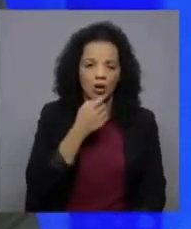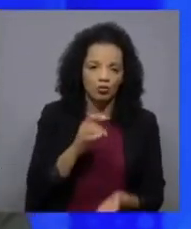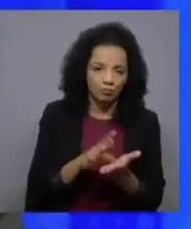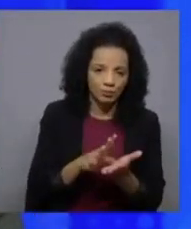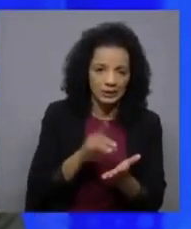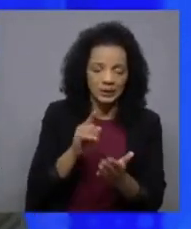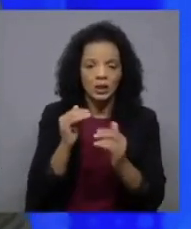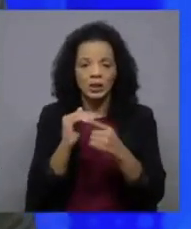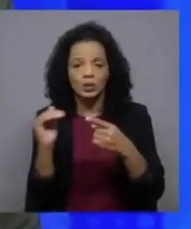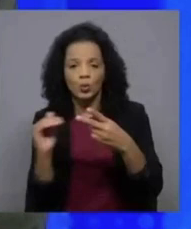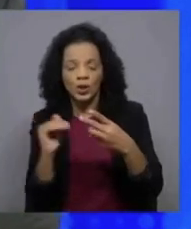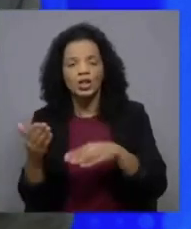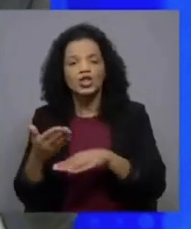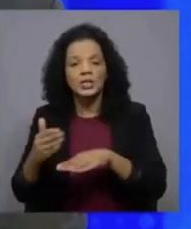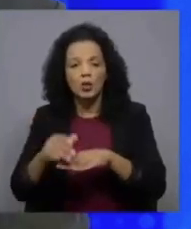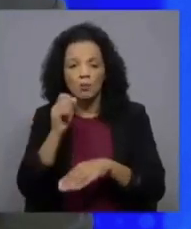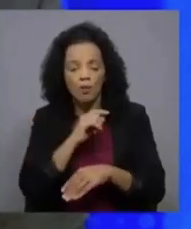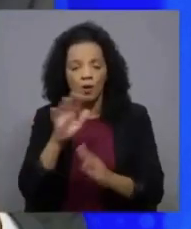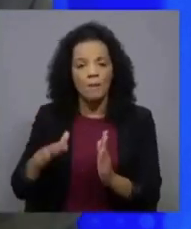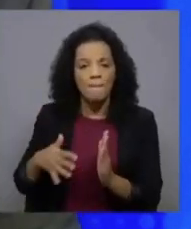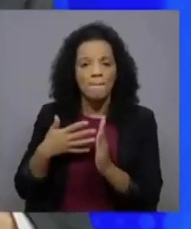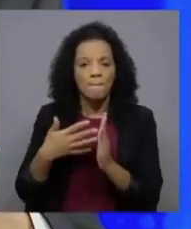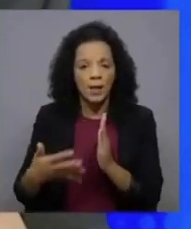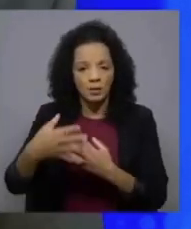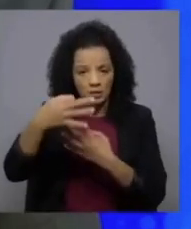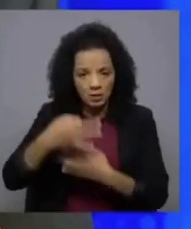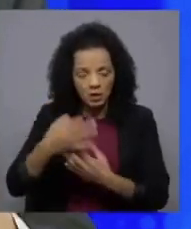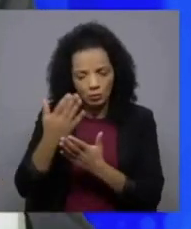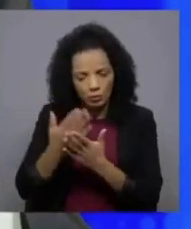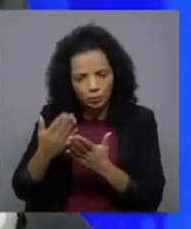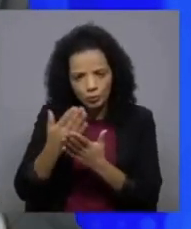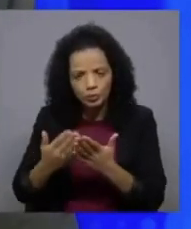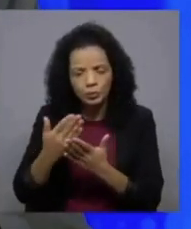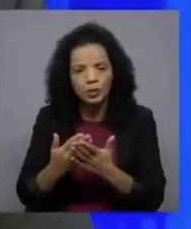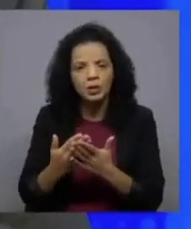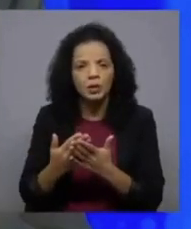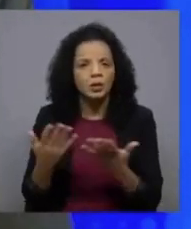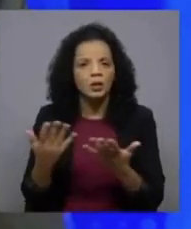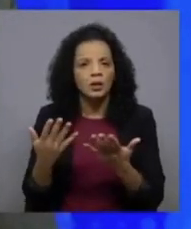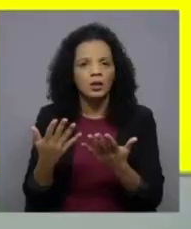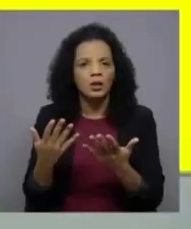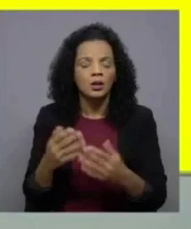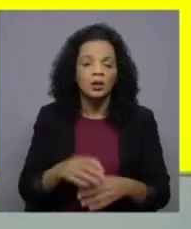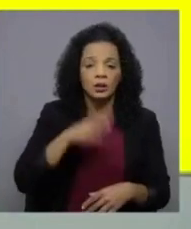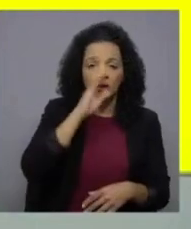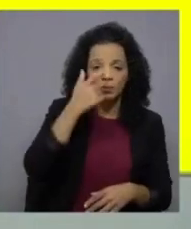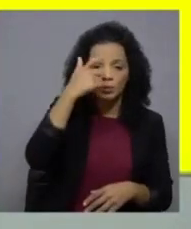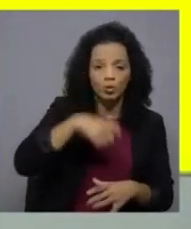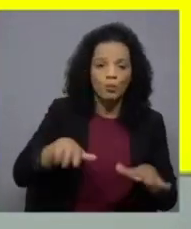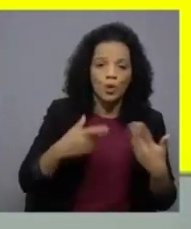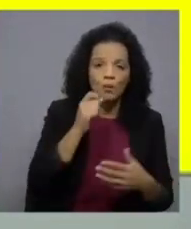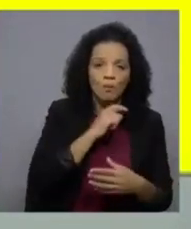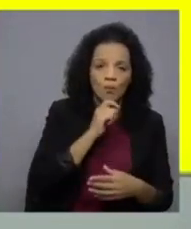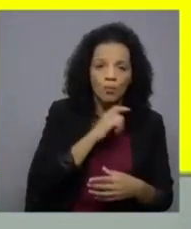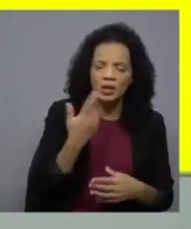despedido E essas categorias Estação podem ter a ver com um plano sério de estudos para sua pele era para ter direito ao subsídio